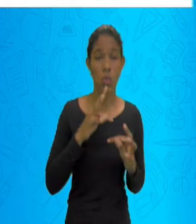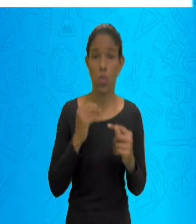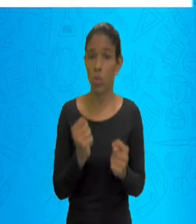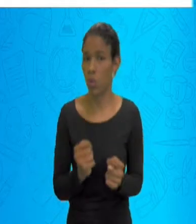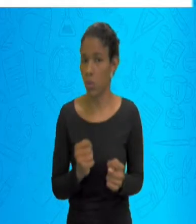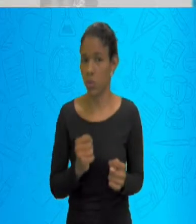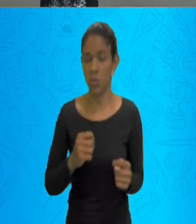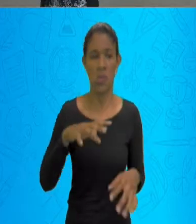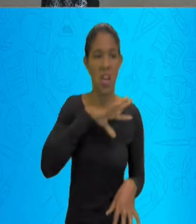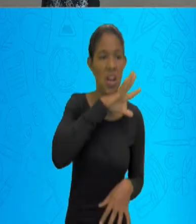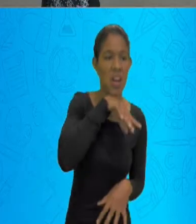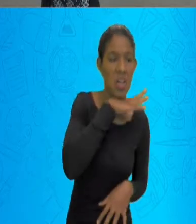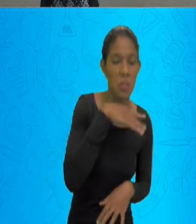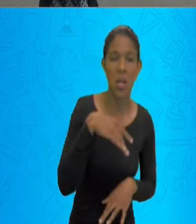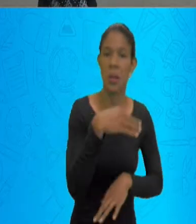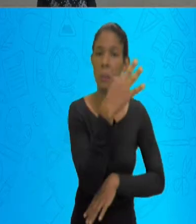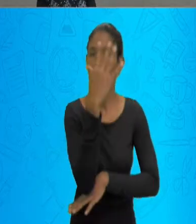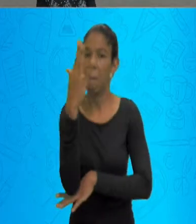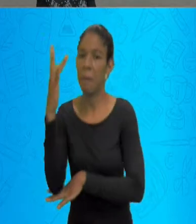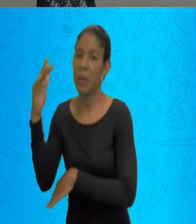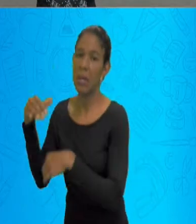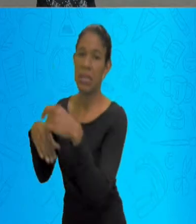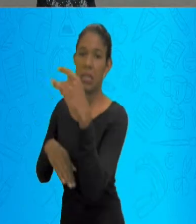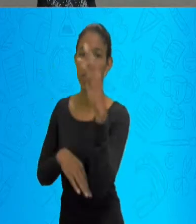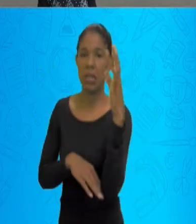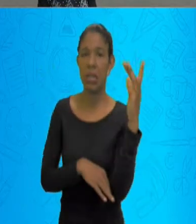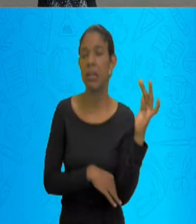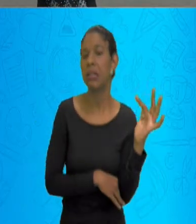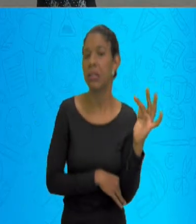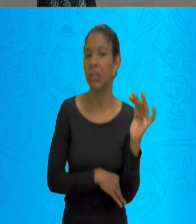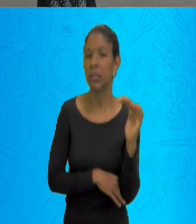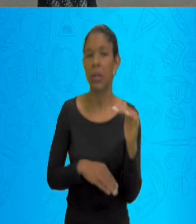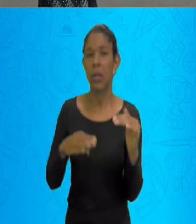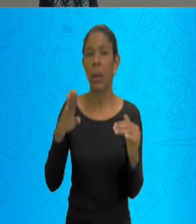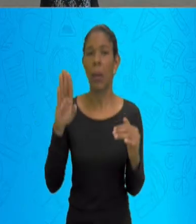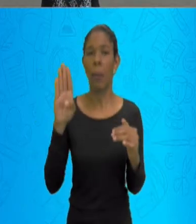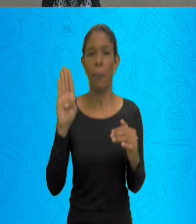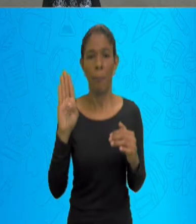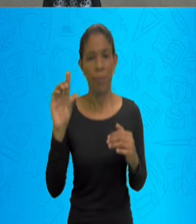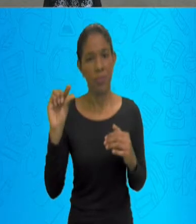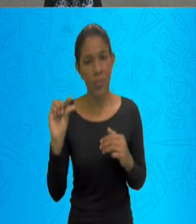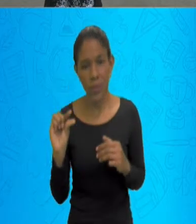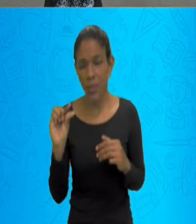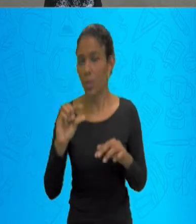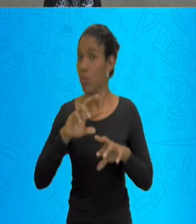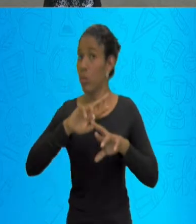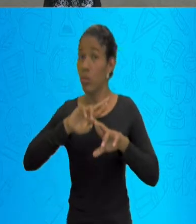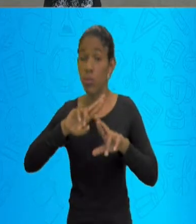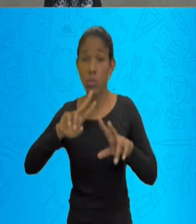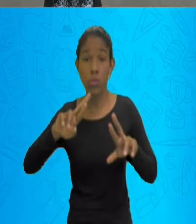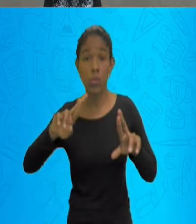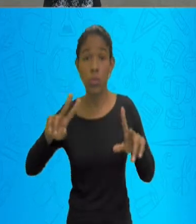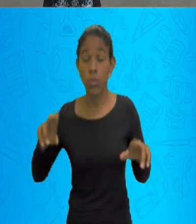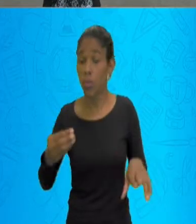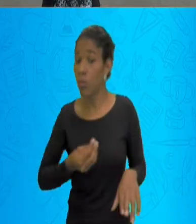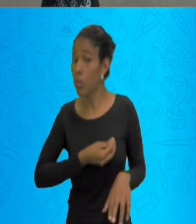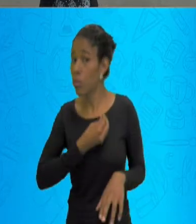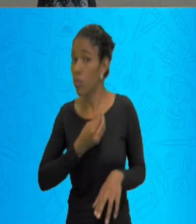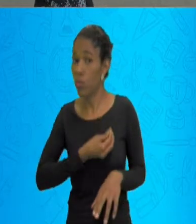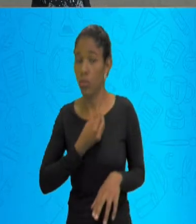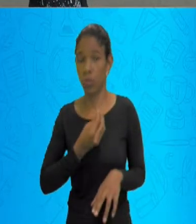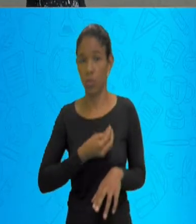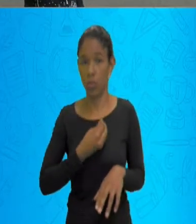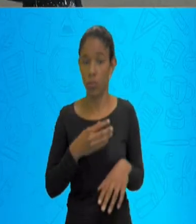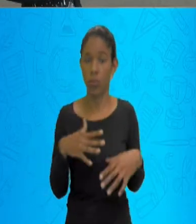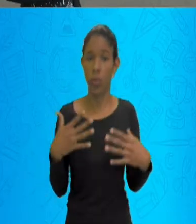fungos, tudo que se diz respeito à biologia, ao ser vivo, ela está incluso nesses fatores vivos. E o